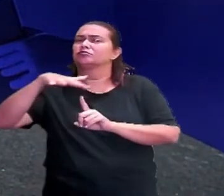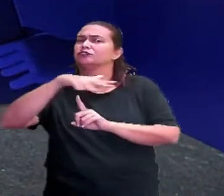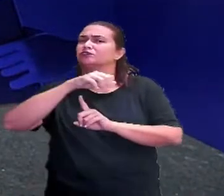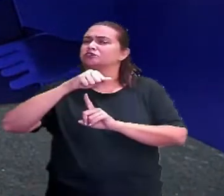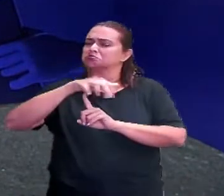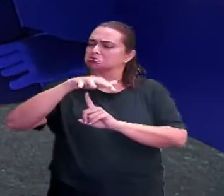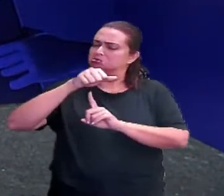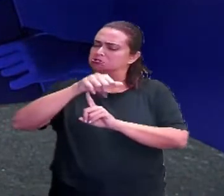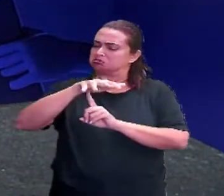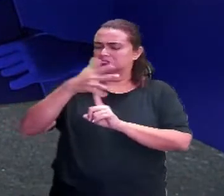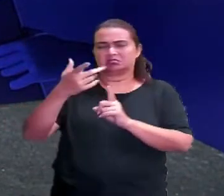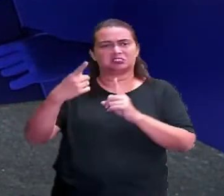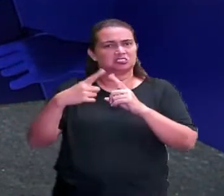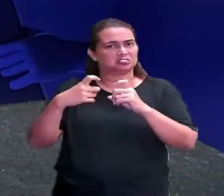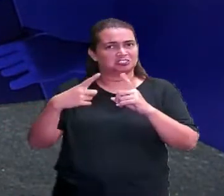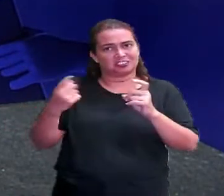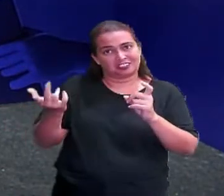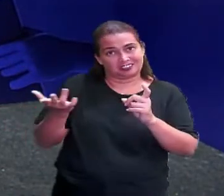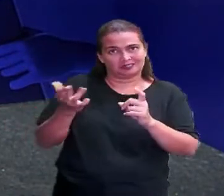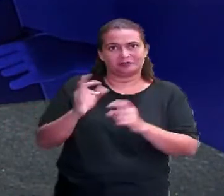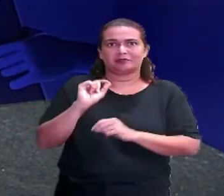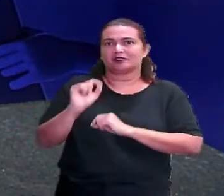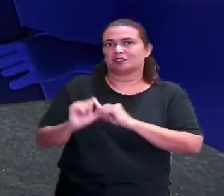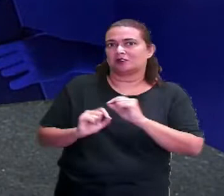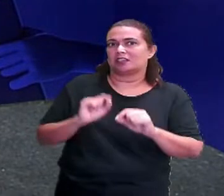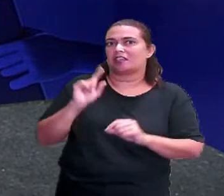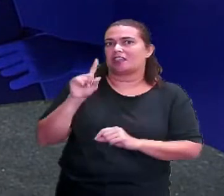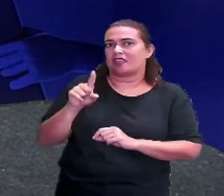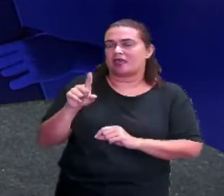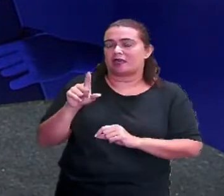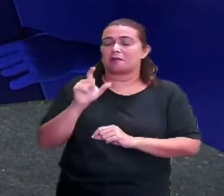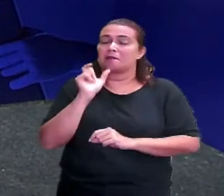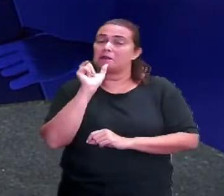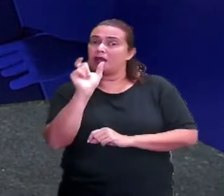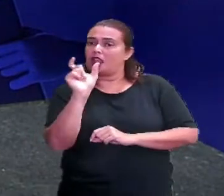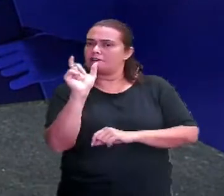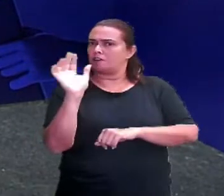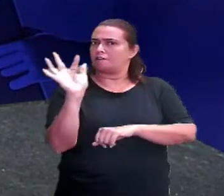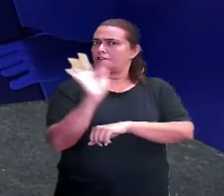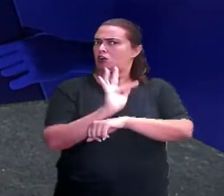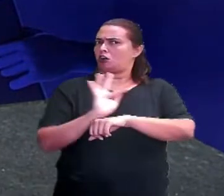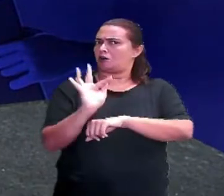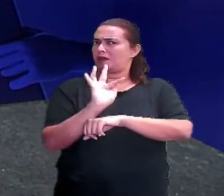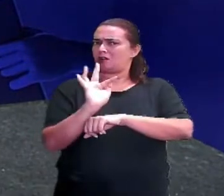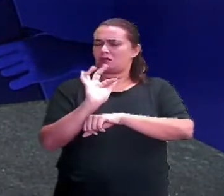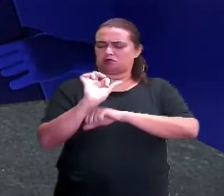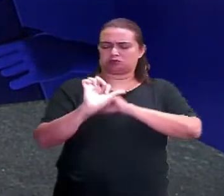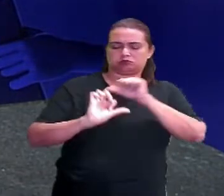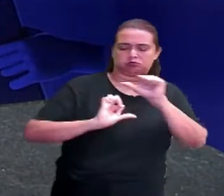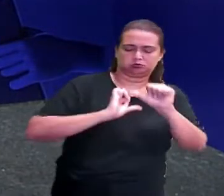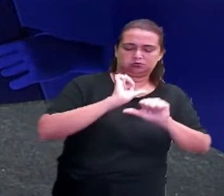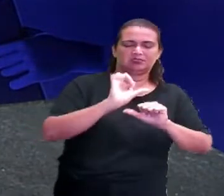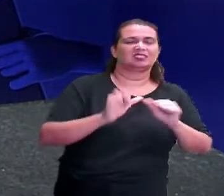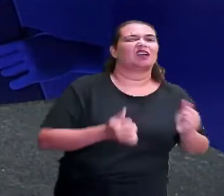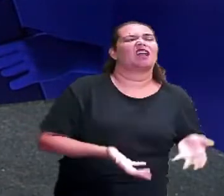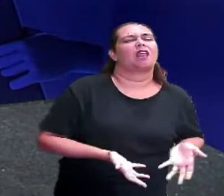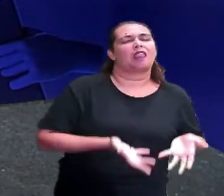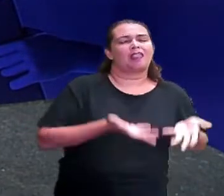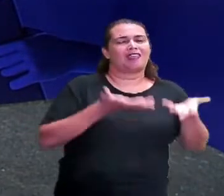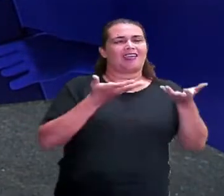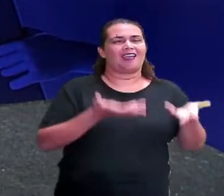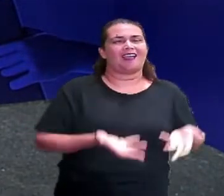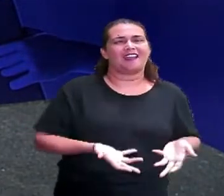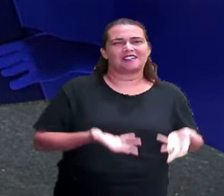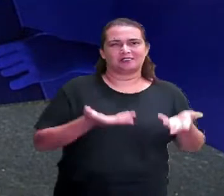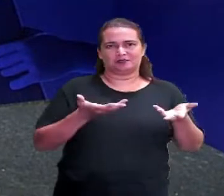substituir termos formais da língua, ou seja, aqueles termos que estão ali consagrados na gramática, ou seja, interpretar